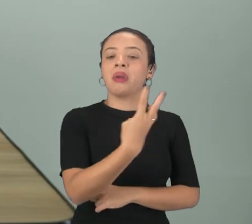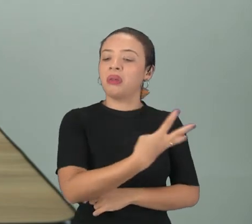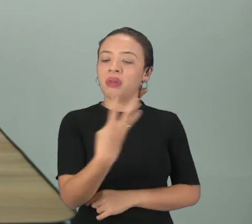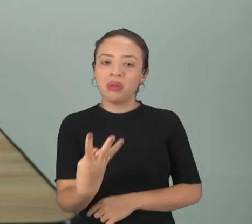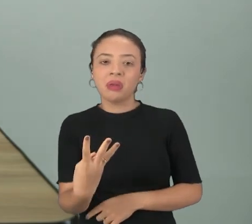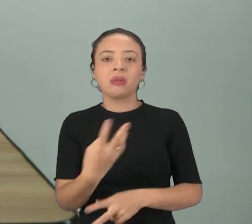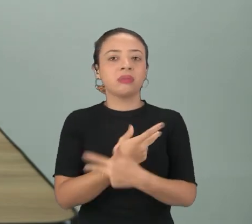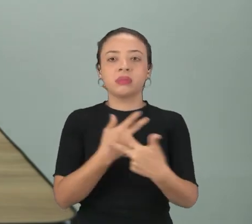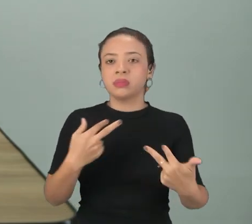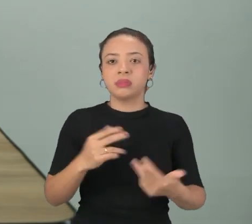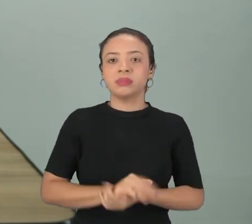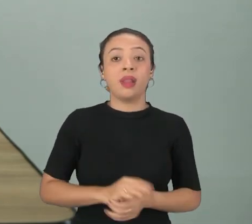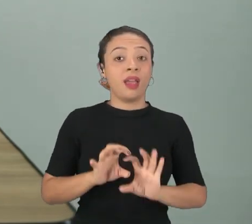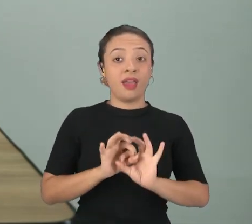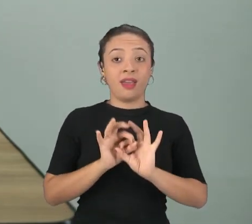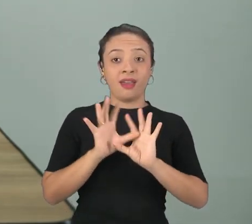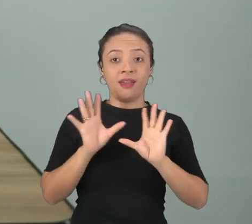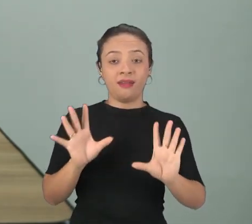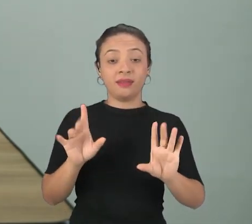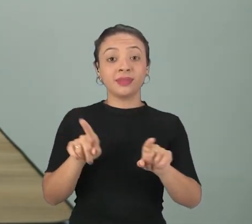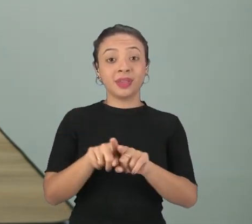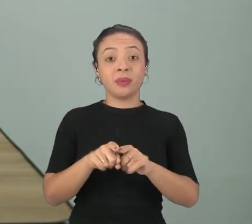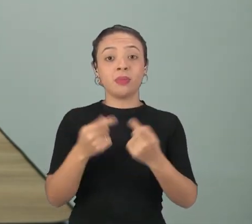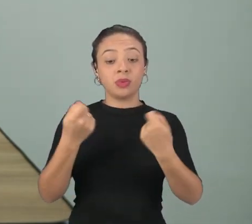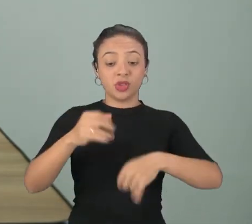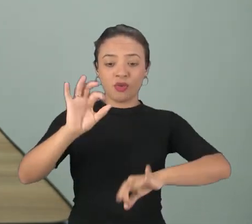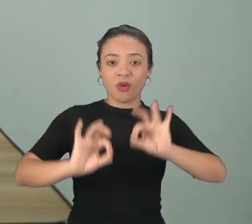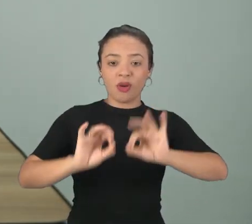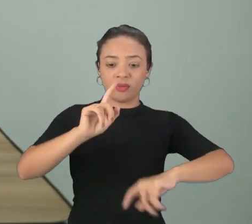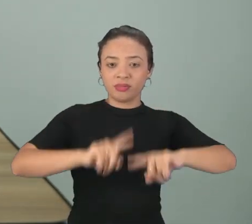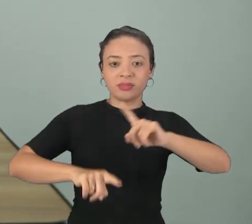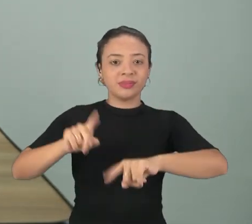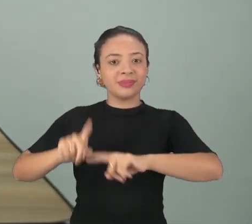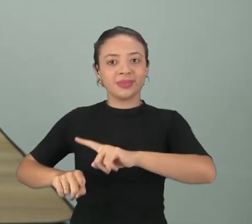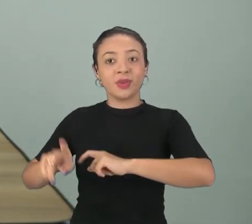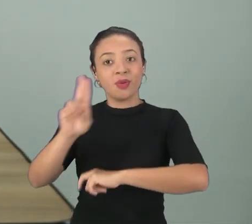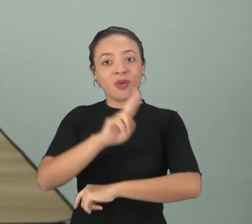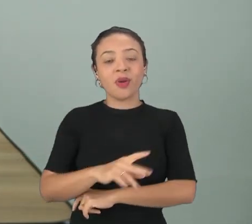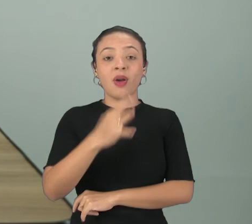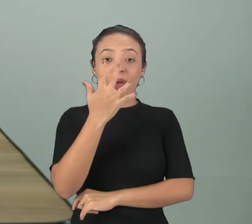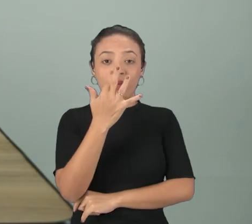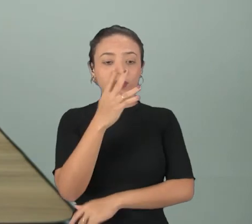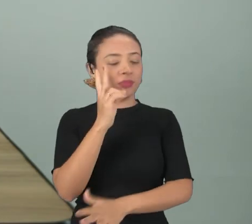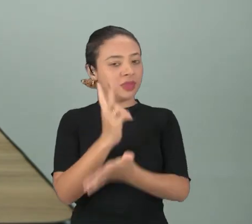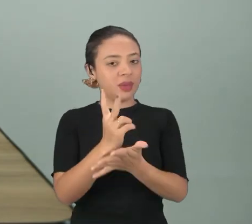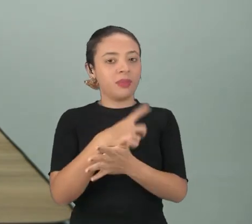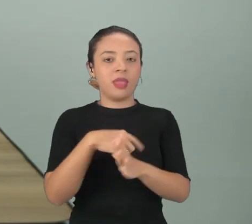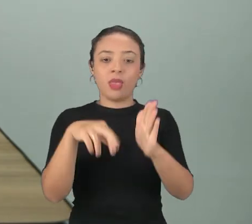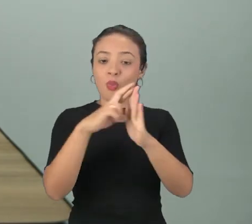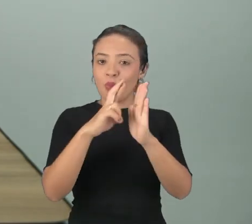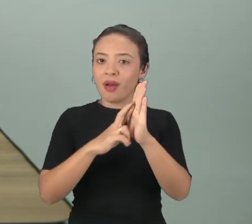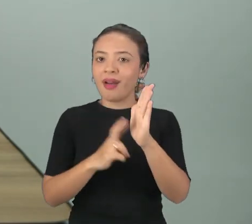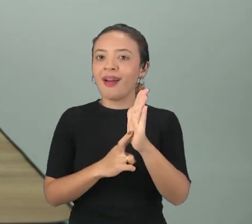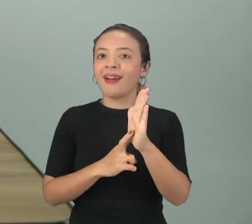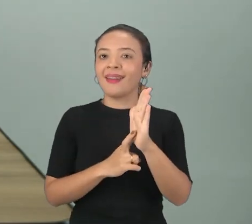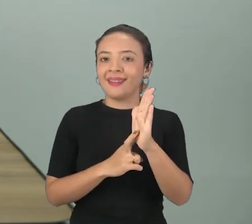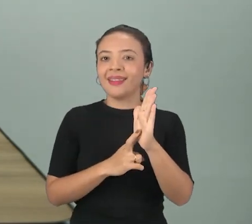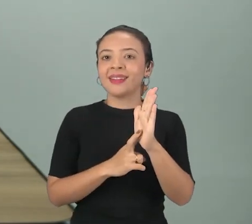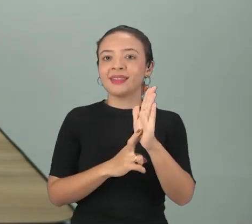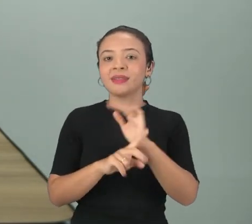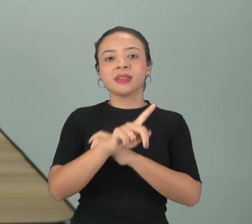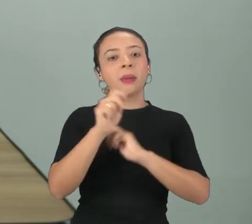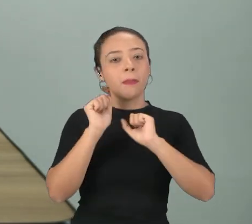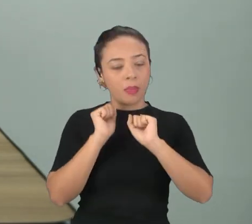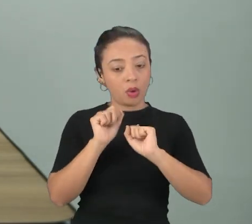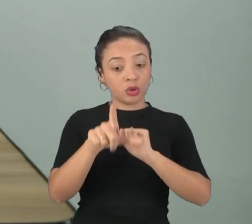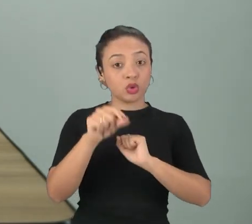de 3 em 3 certo e também pode organizar os objetos nas cores seguindo a sequência padrão você está com